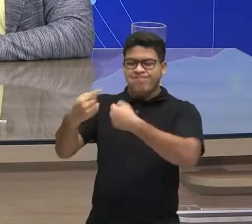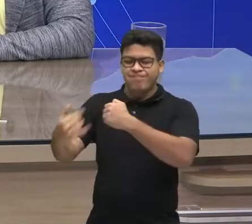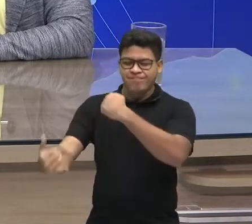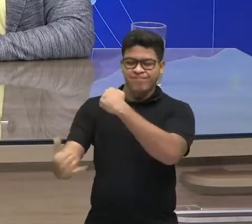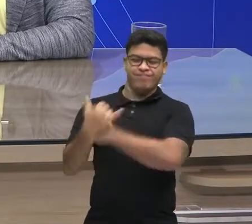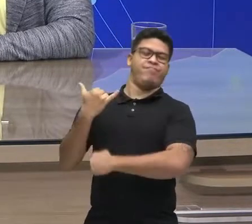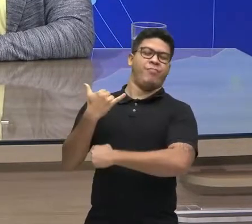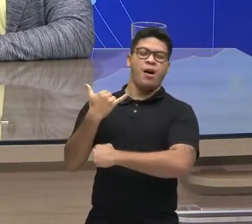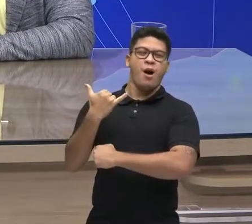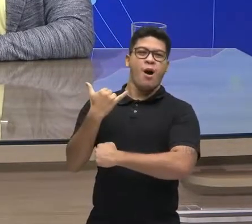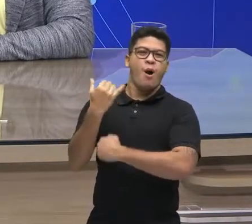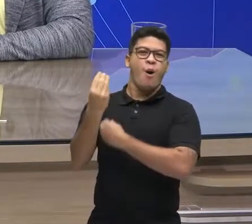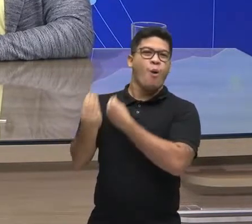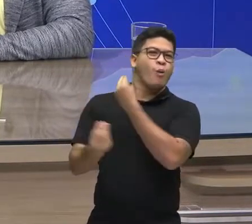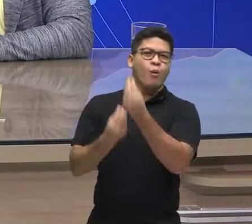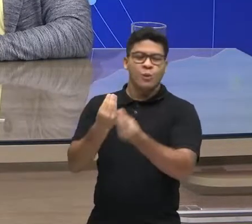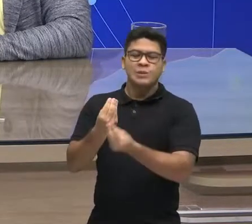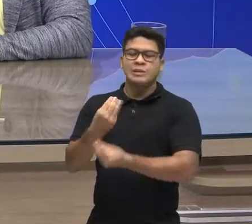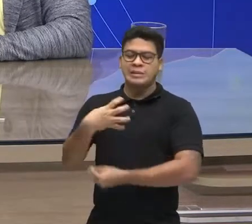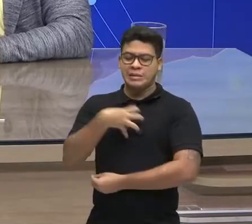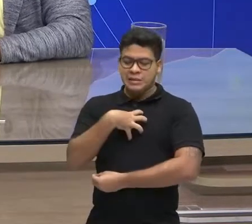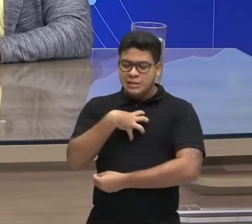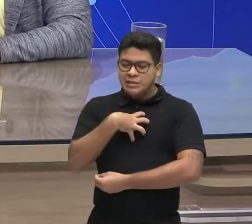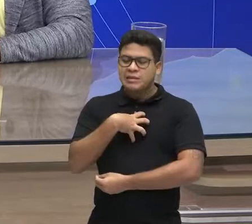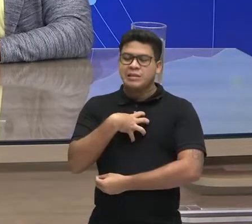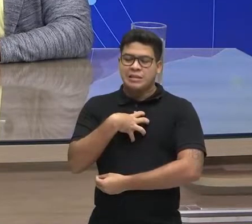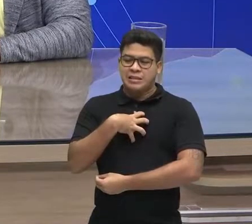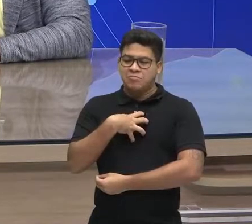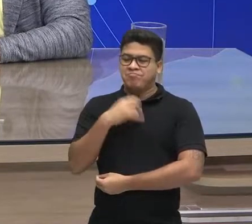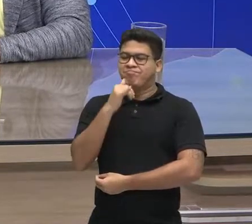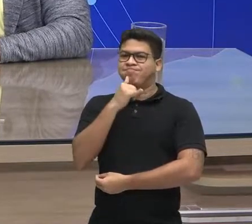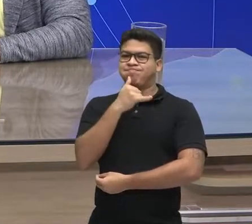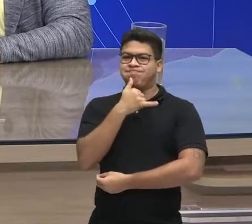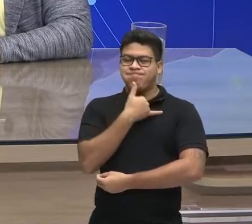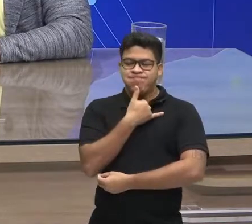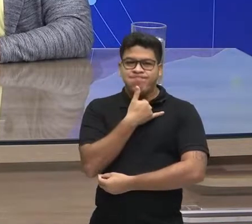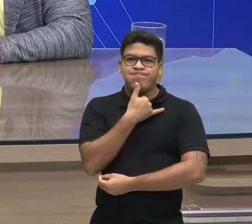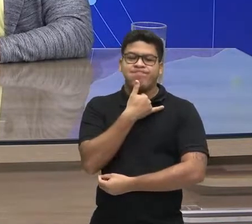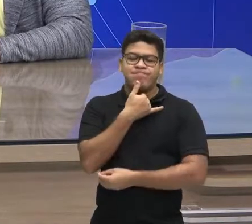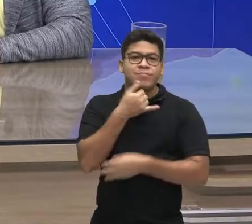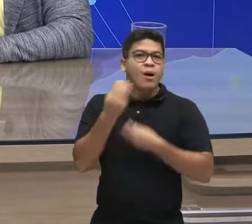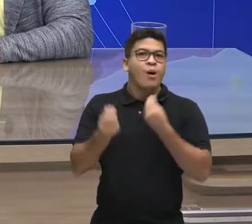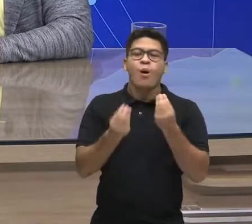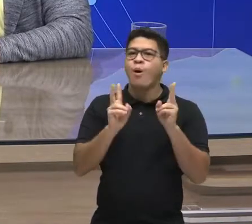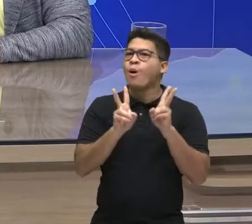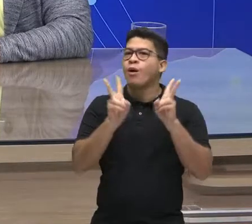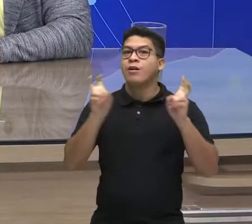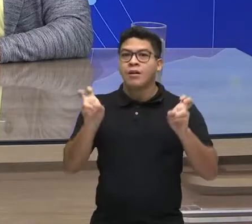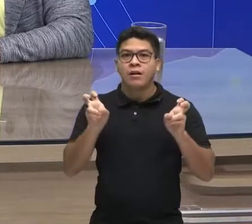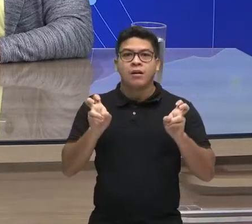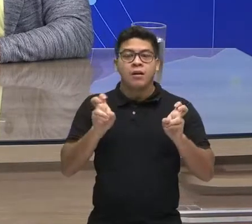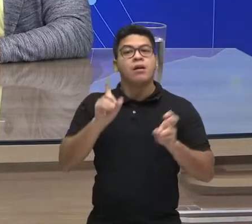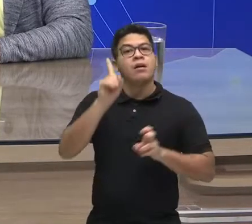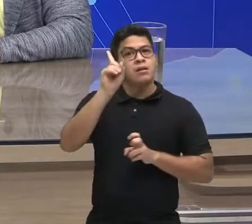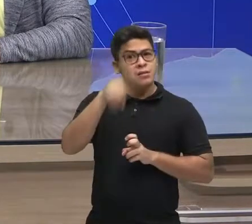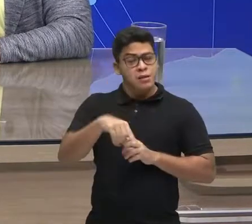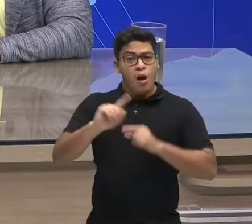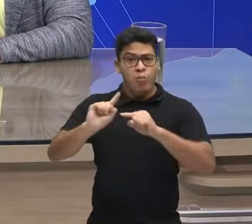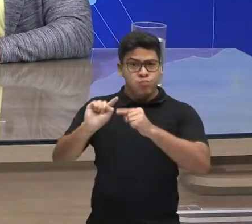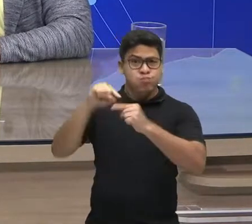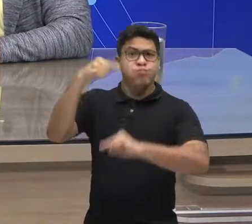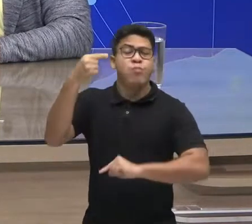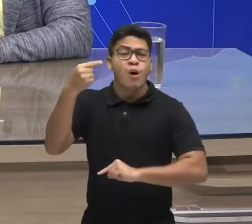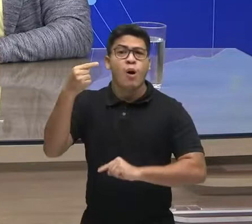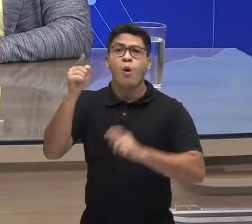uma coisa que com certeza machuca. Então a gente vai abordando essas questões Mas, sobretudo, por